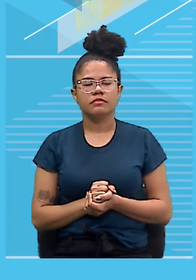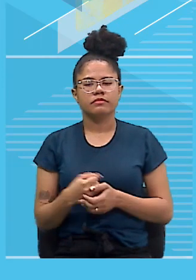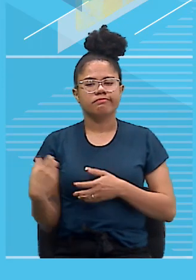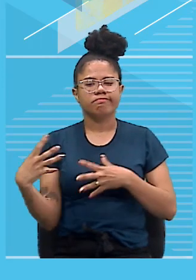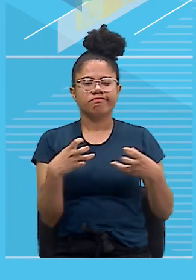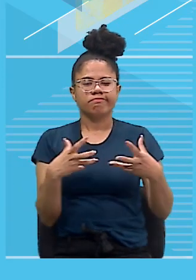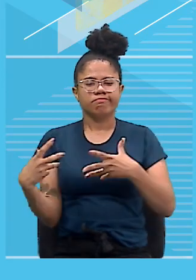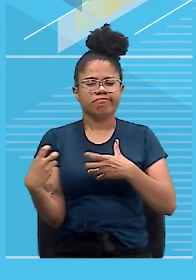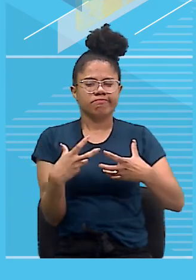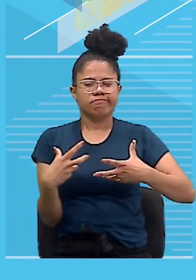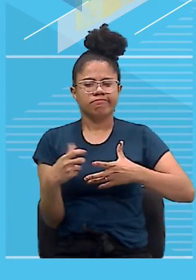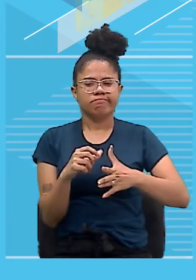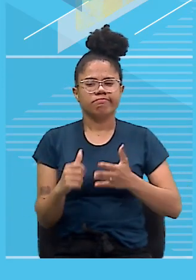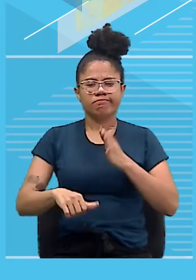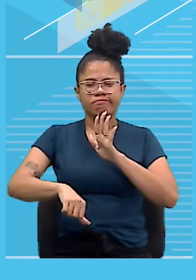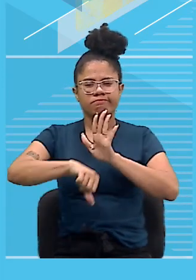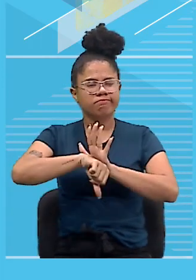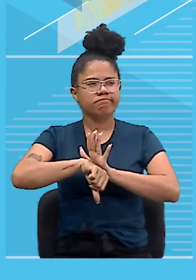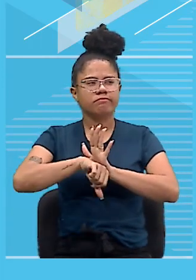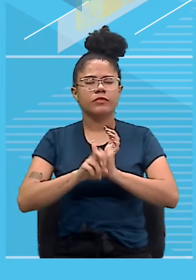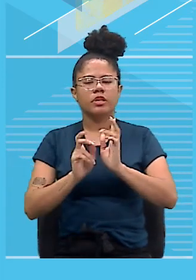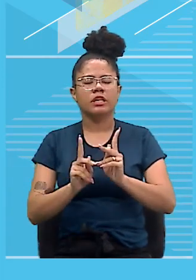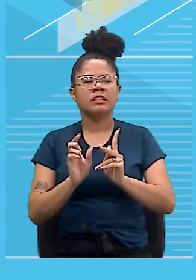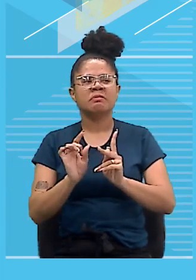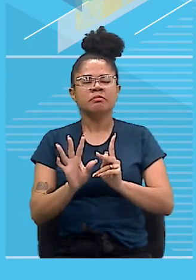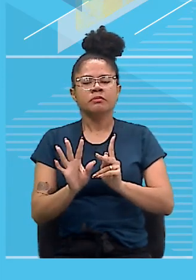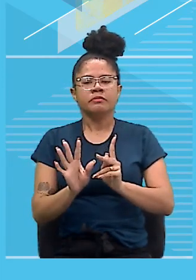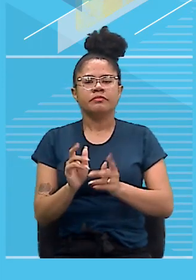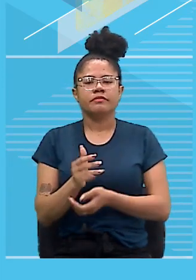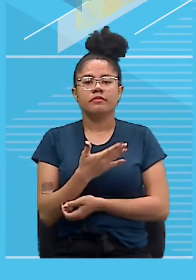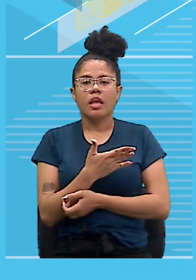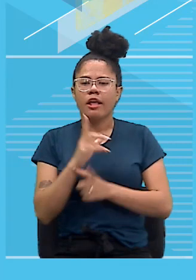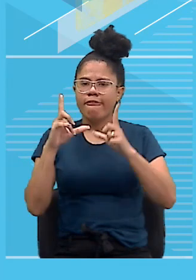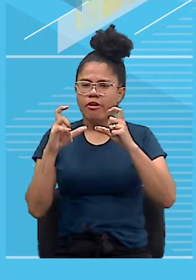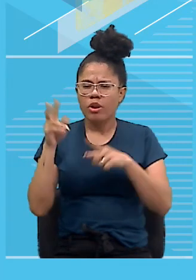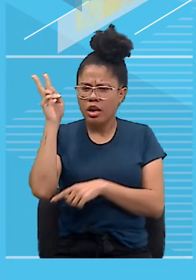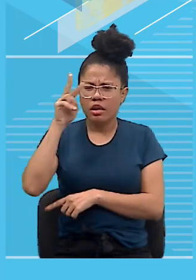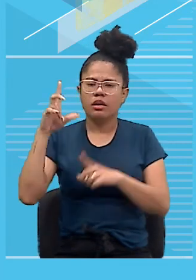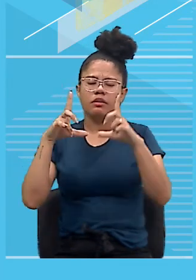o grupo Rebelde que atua na região só aquelas crianças tranquilas